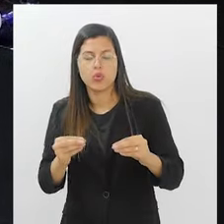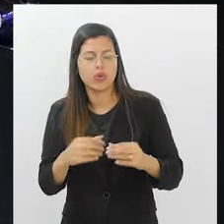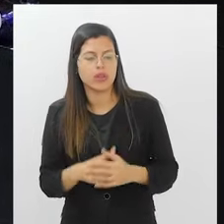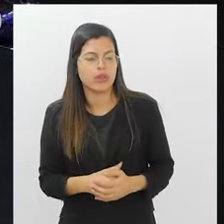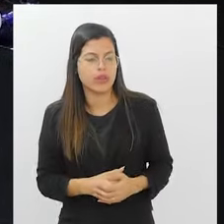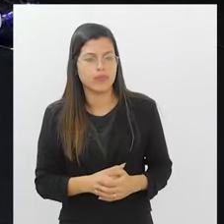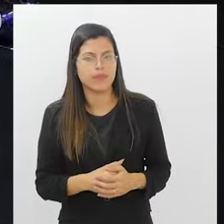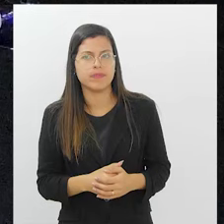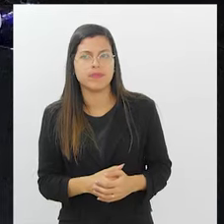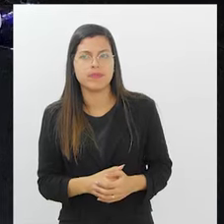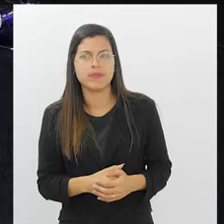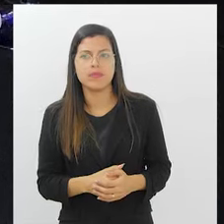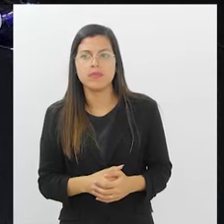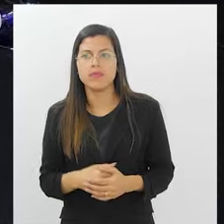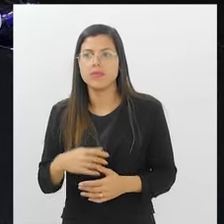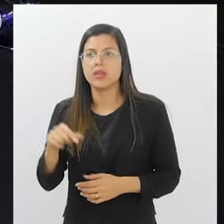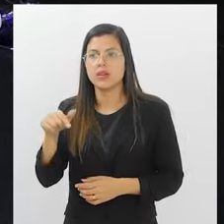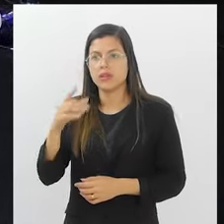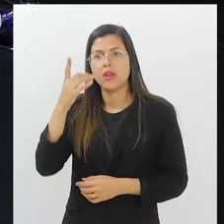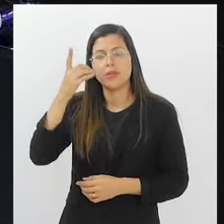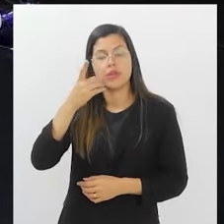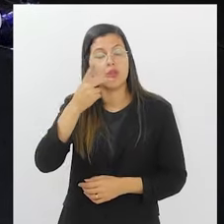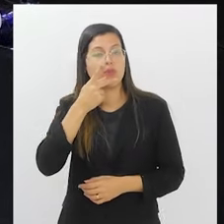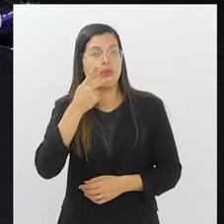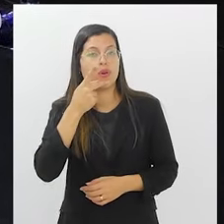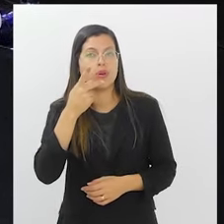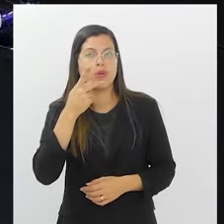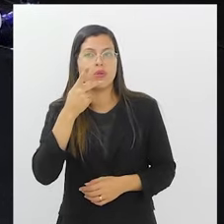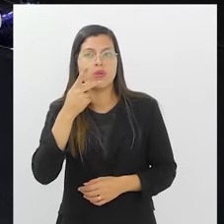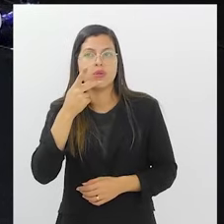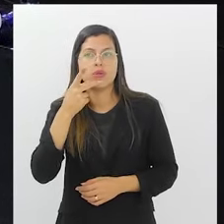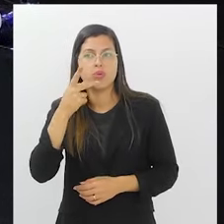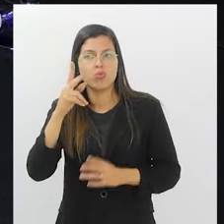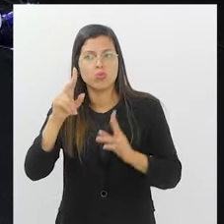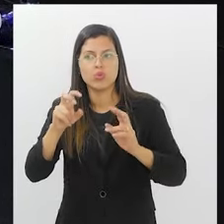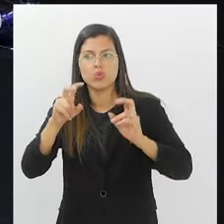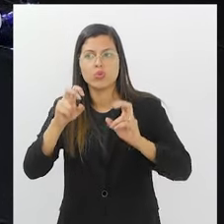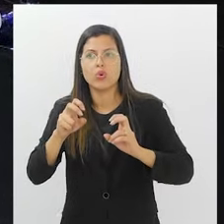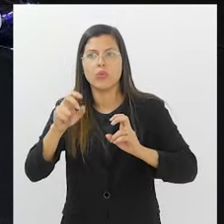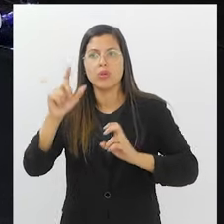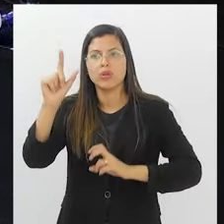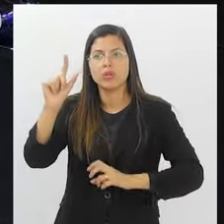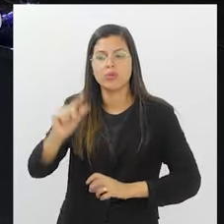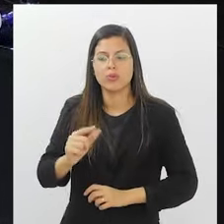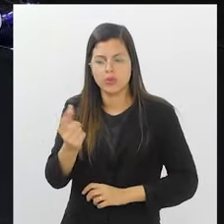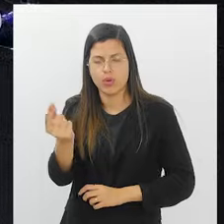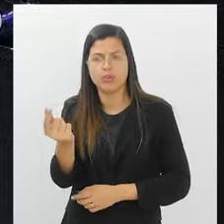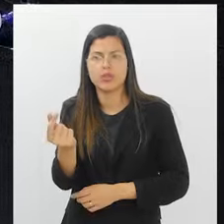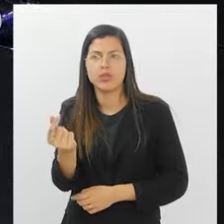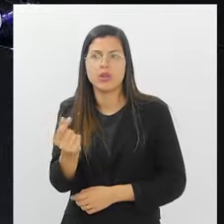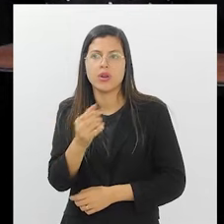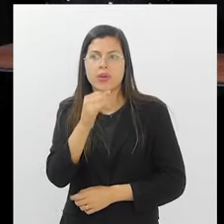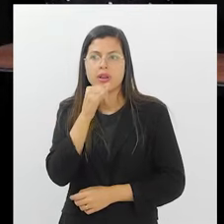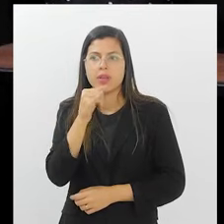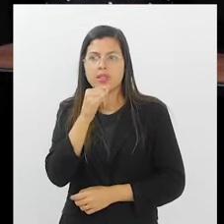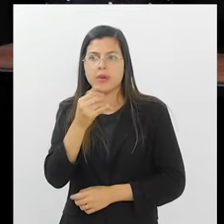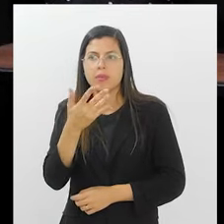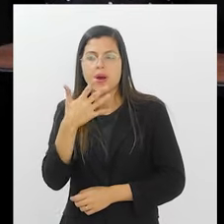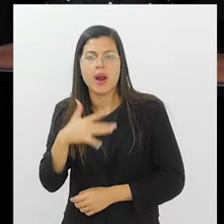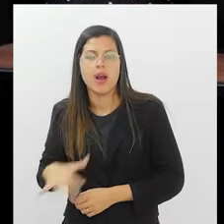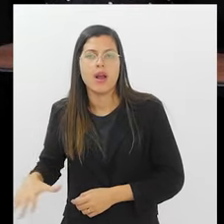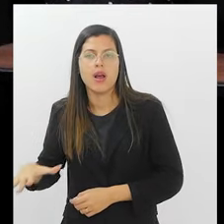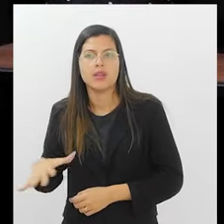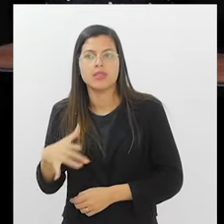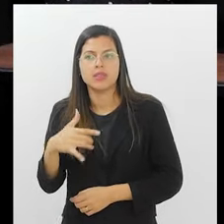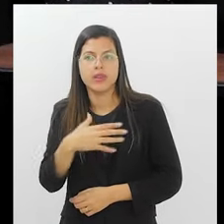O deputado falou aí de um aspecto só, né? A diminuição do poder econômico das famílias, aí deu o exemplo das crianças